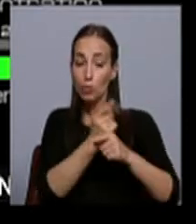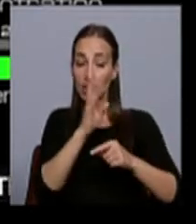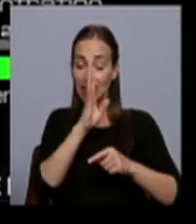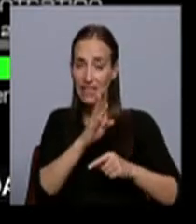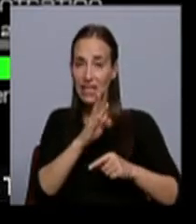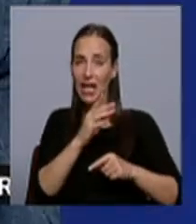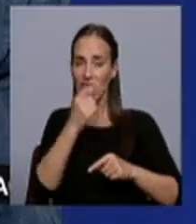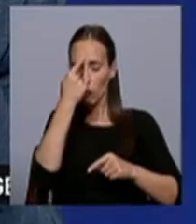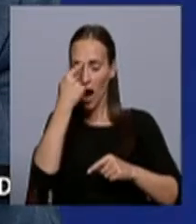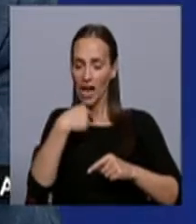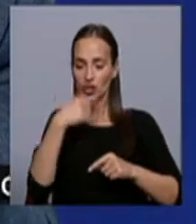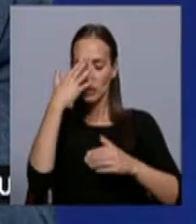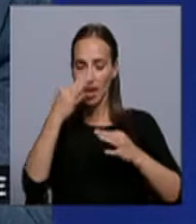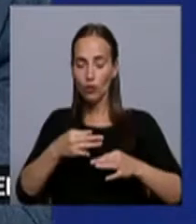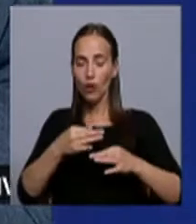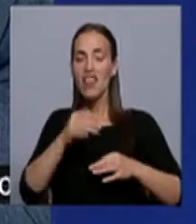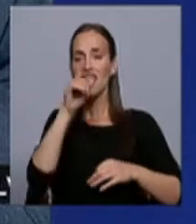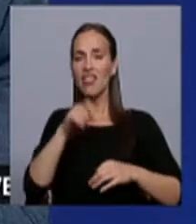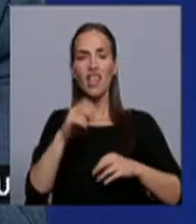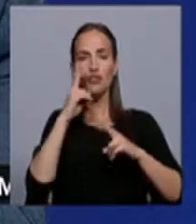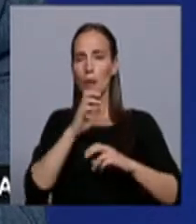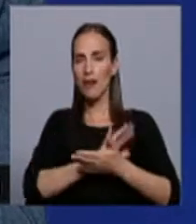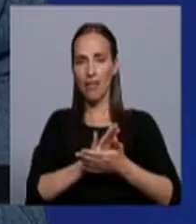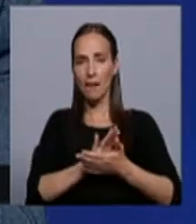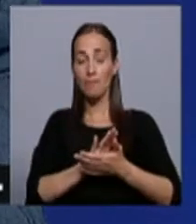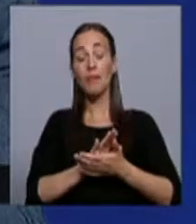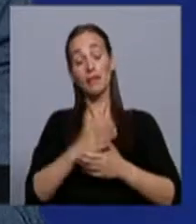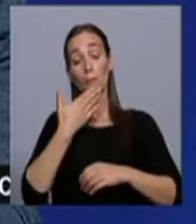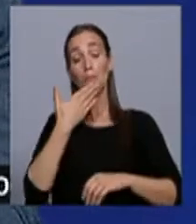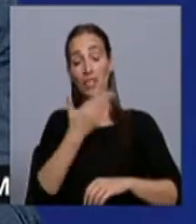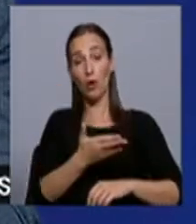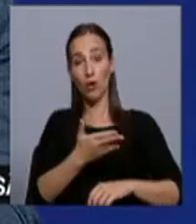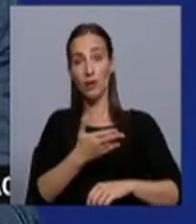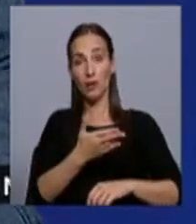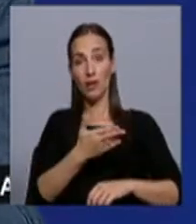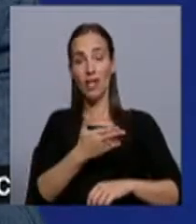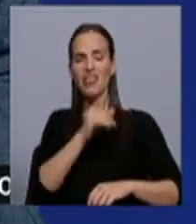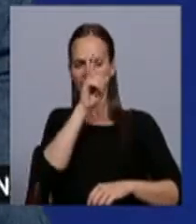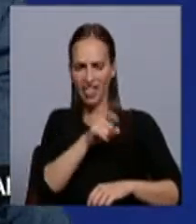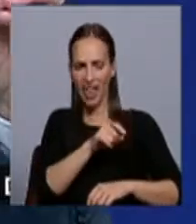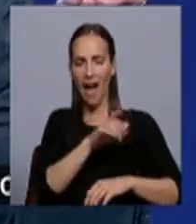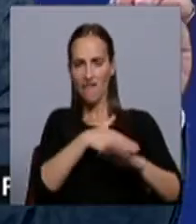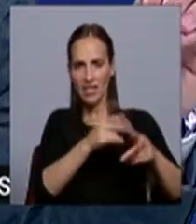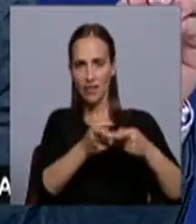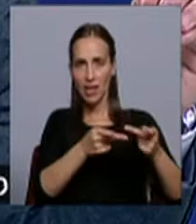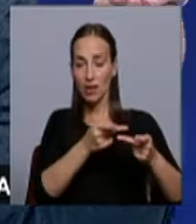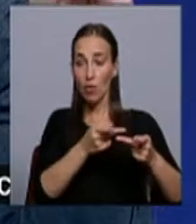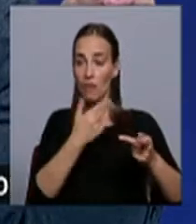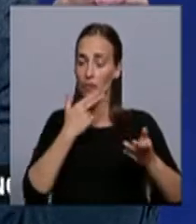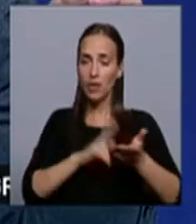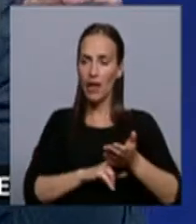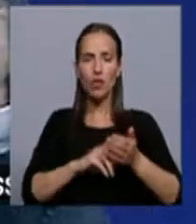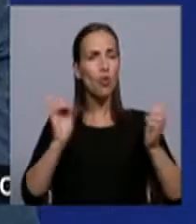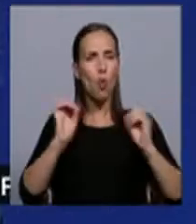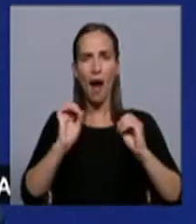Curiosity, mas de dia. Porque se a minha teoria estiver certa, vocês de dia não vão conseguir detectar nada. E então foi isso que a NASA